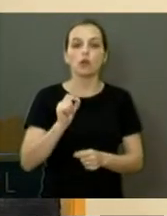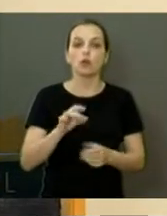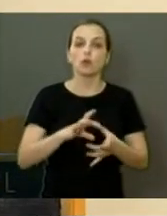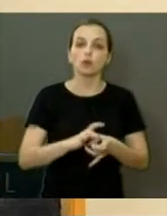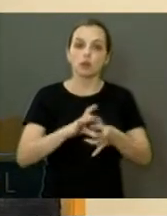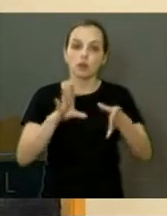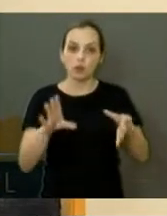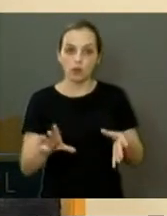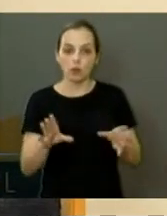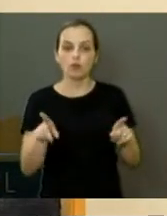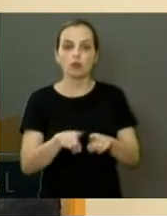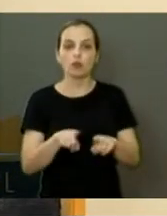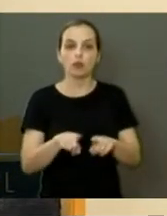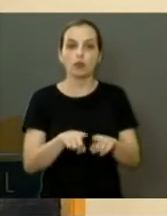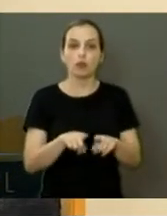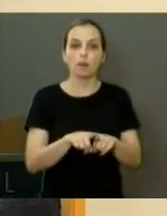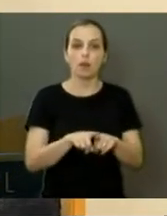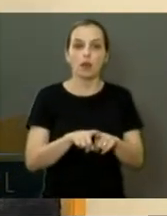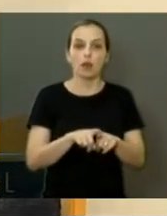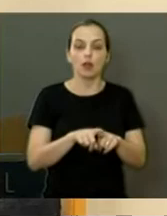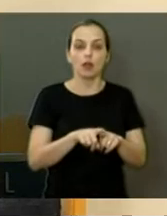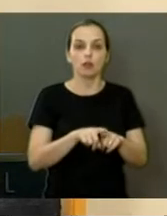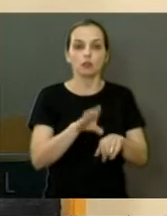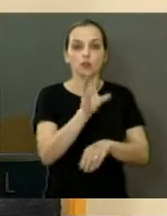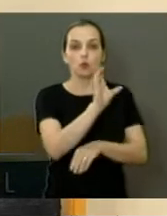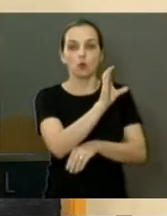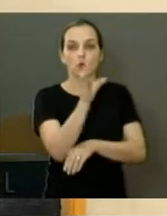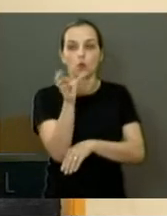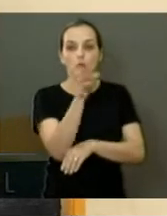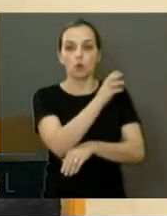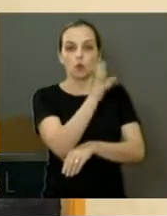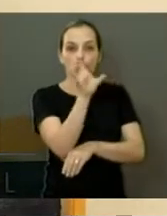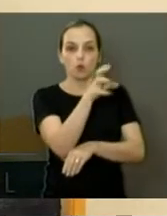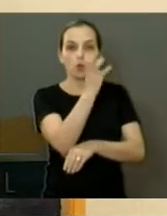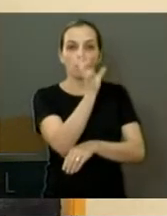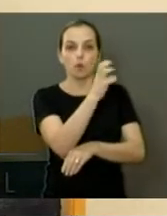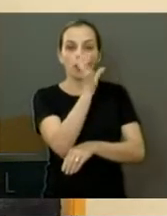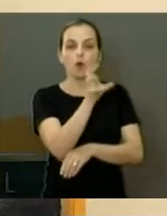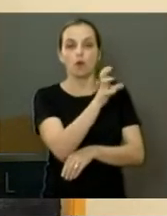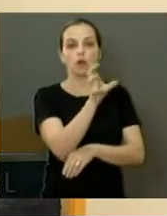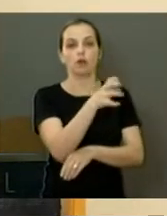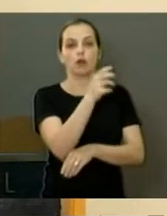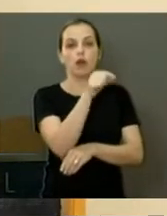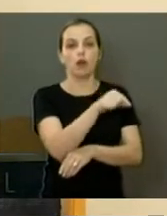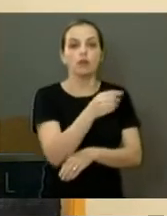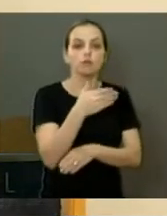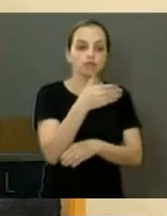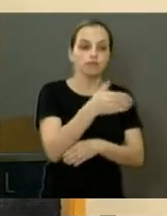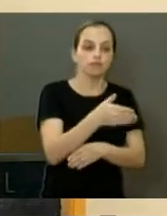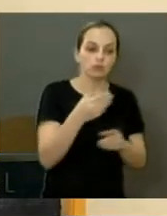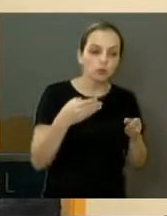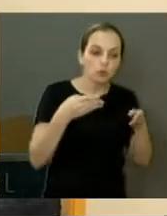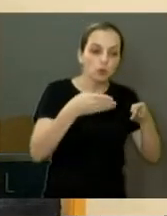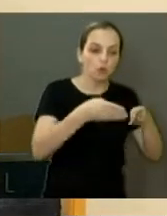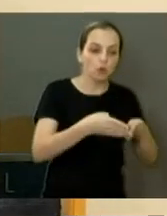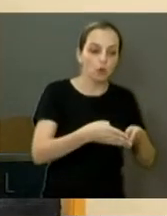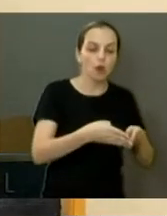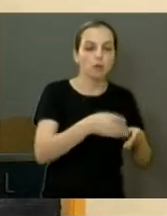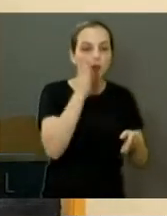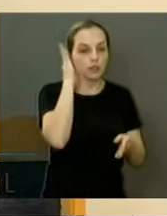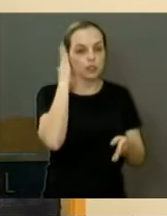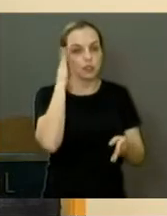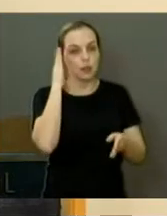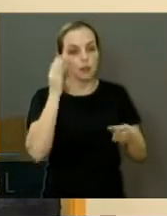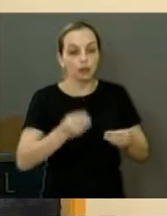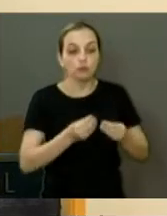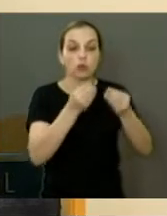o Ednan também, de pôr uma câmera, de saber quem está doando o alimento. Vai ter uma câmera ali, focando quem desceu, que doou o alimento,